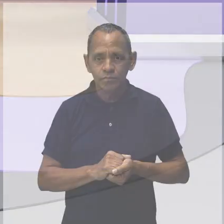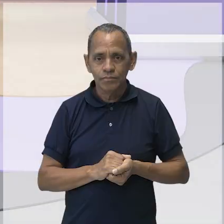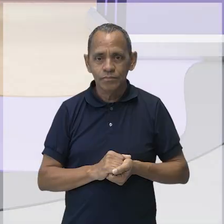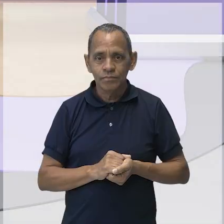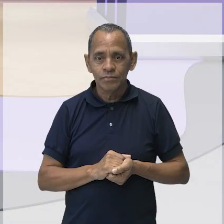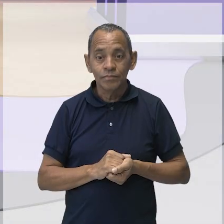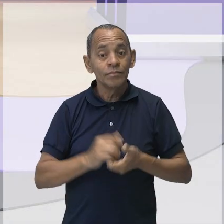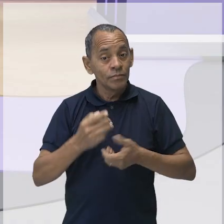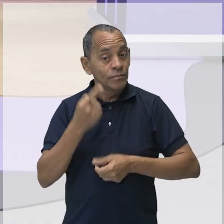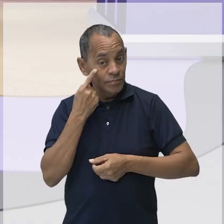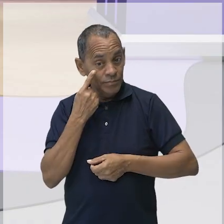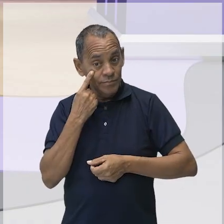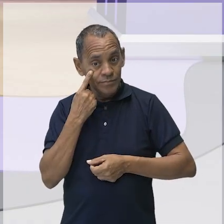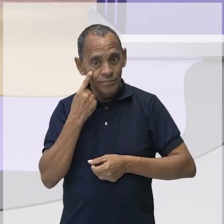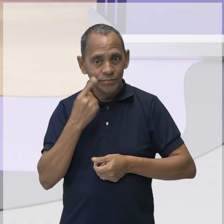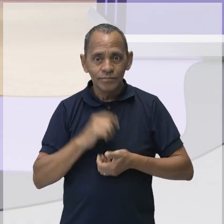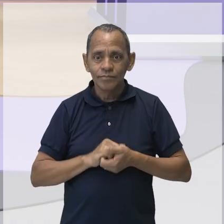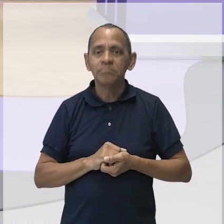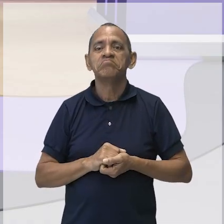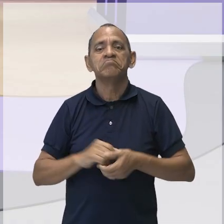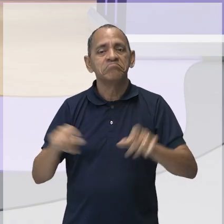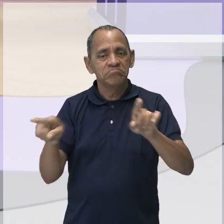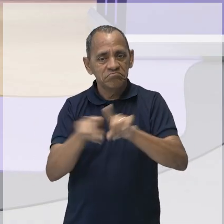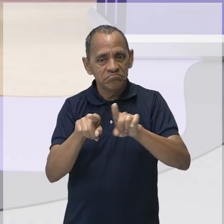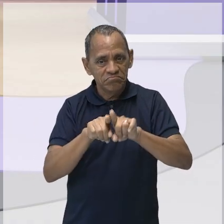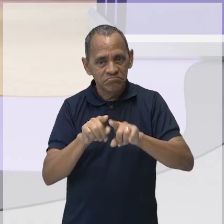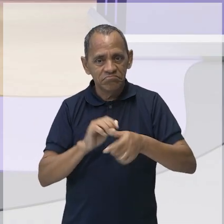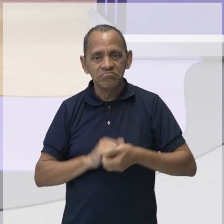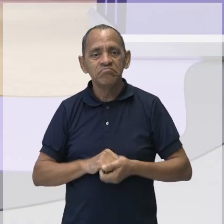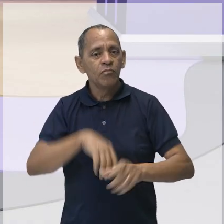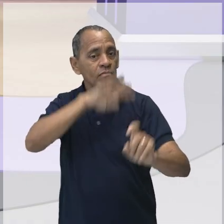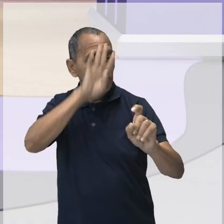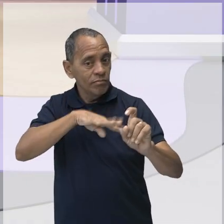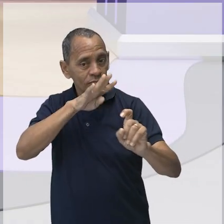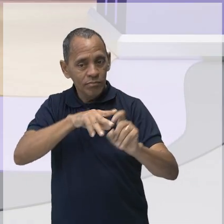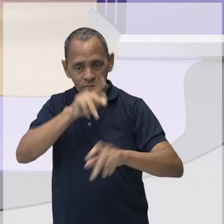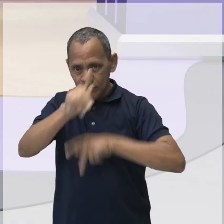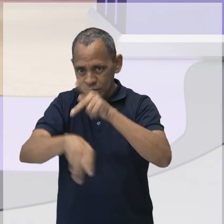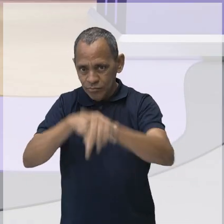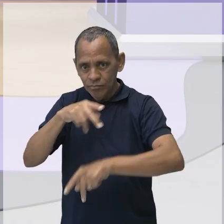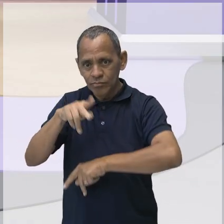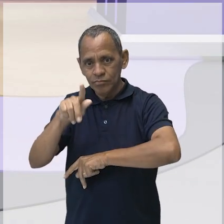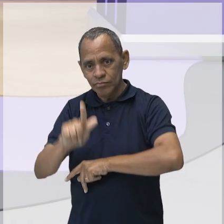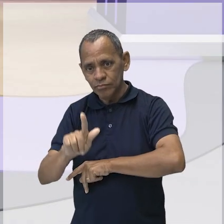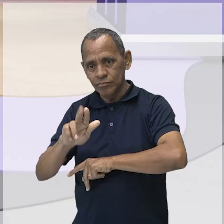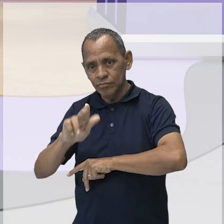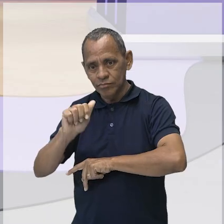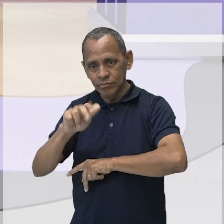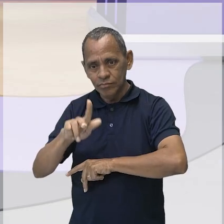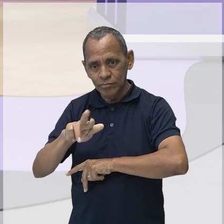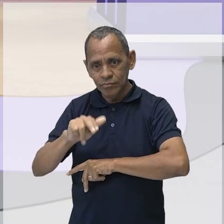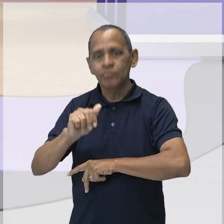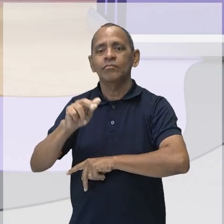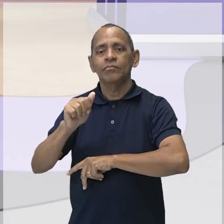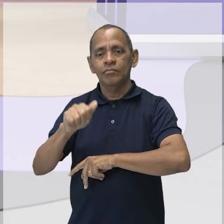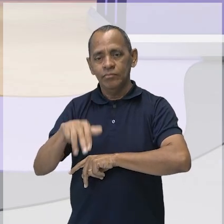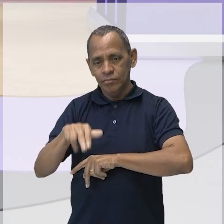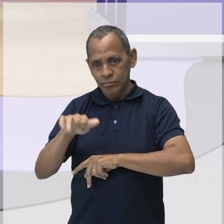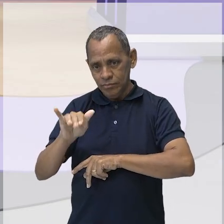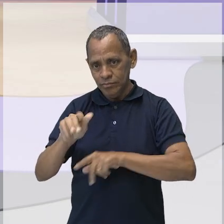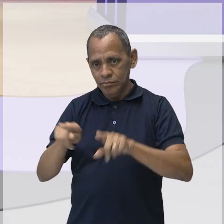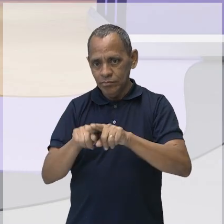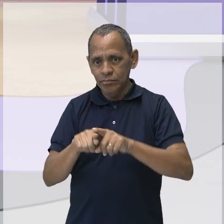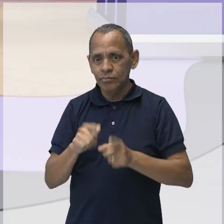Então, nós vimos aí também o mito de origem do povo Guarani. E olha só que interessante, aqui do nosso